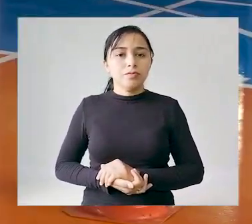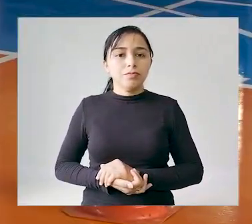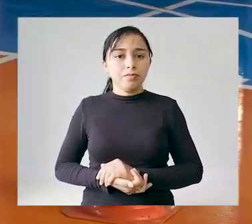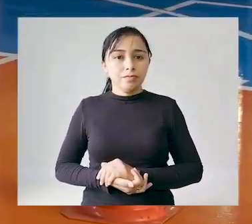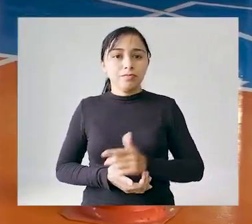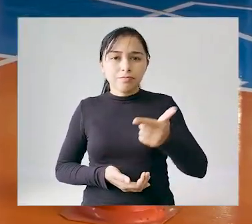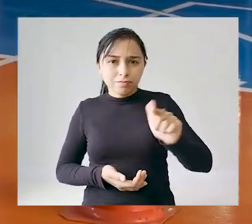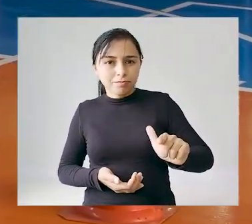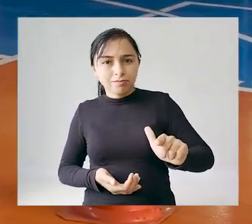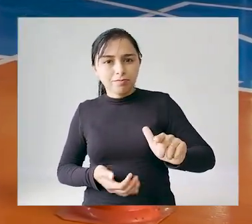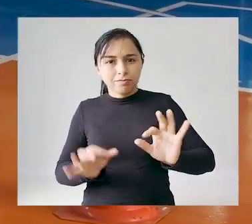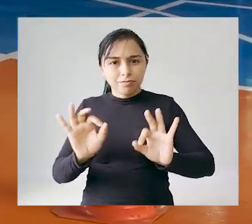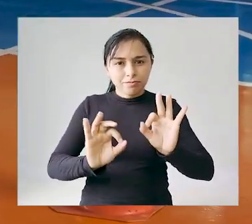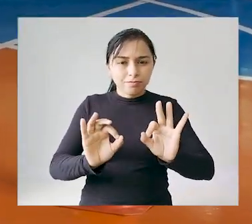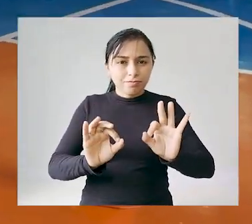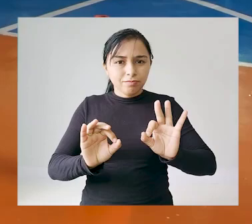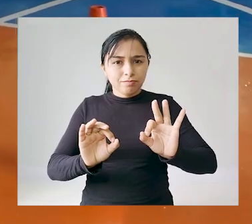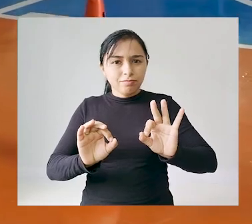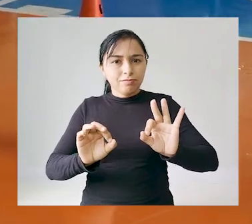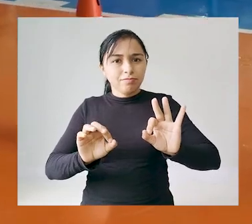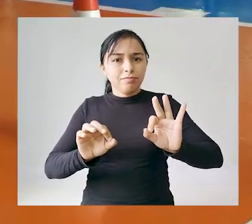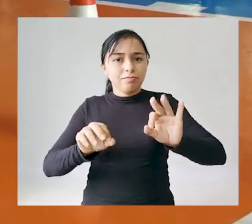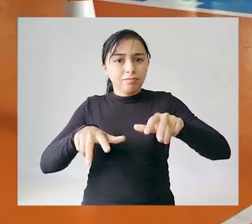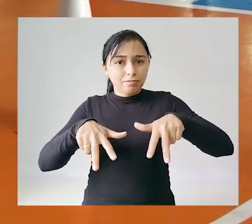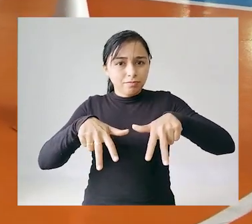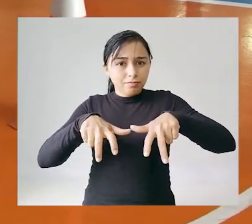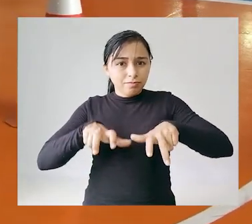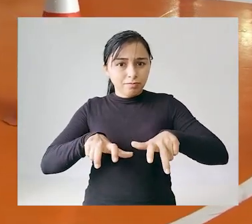Em suas marcas.